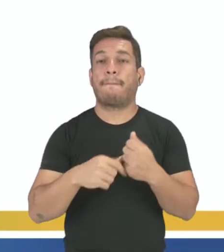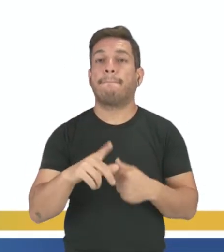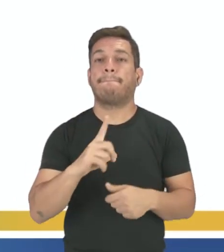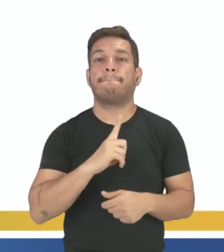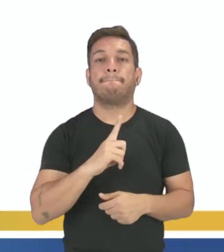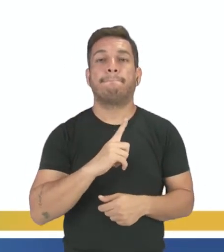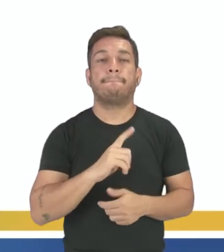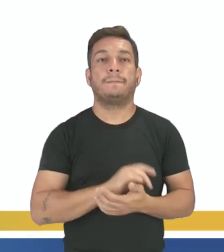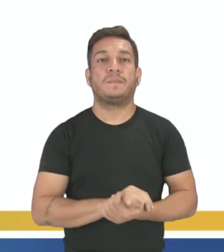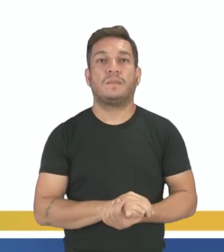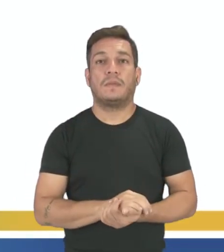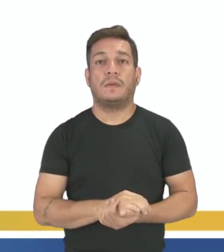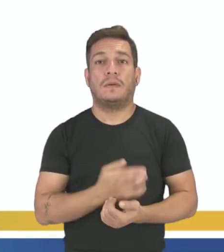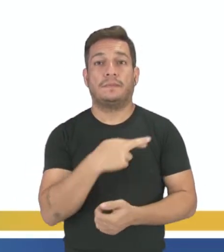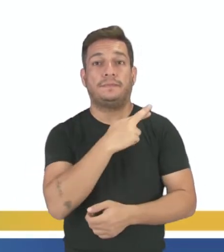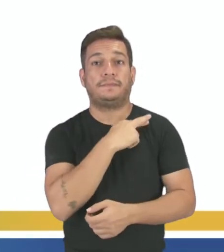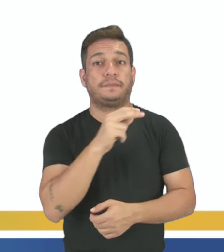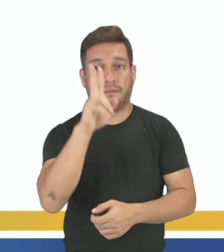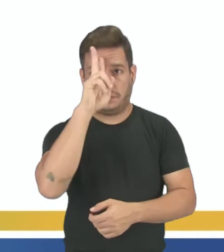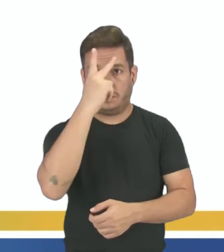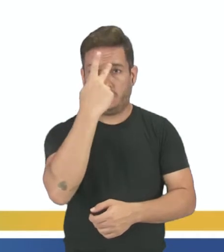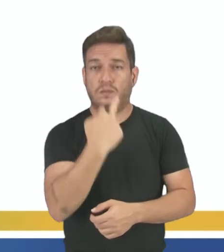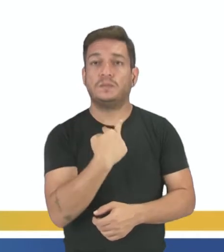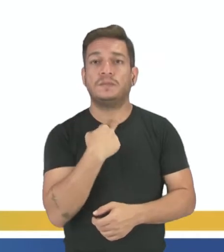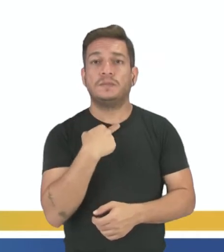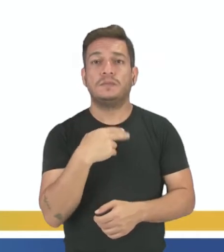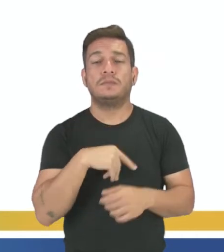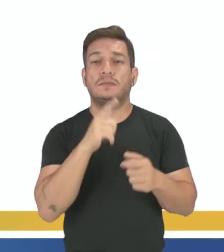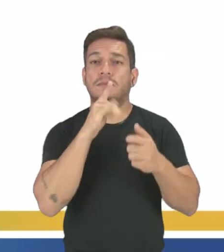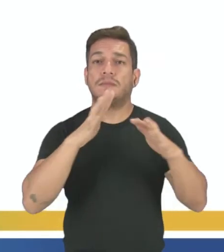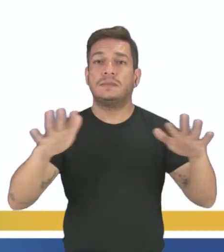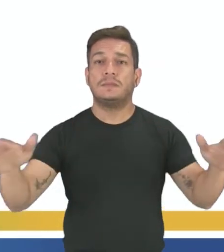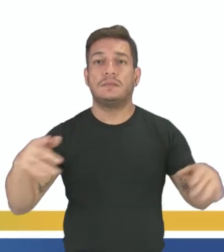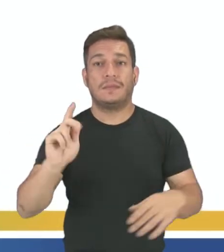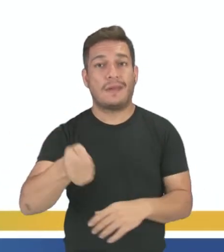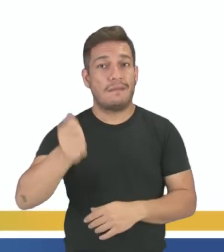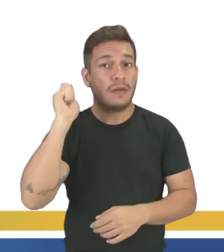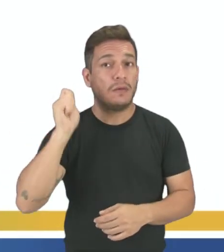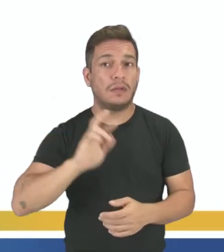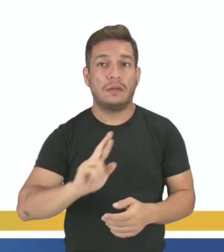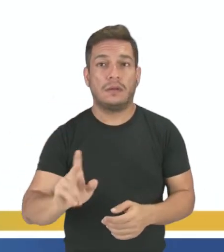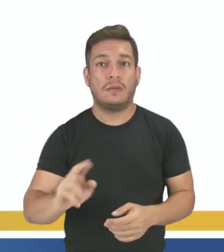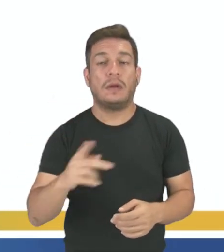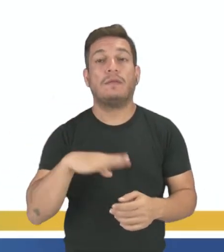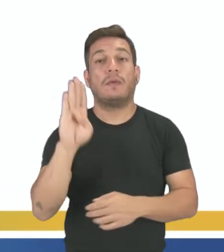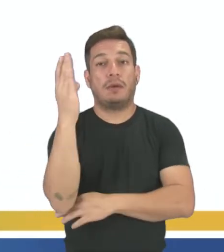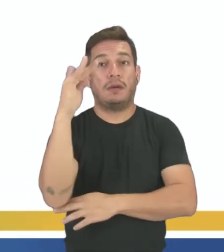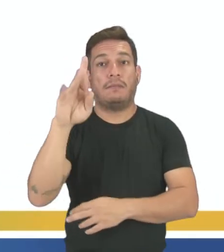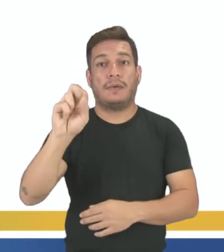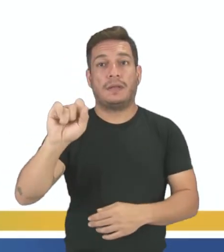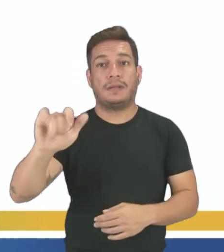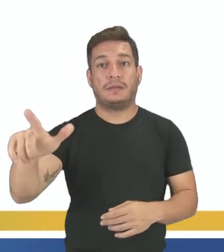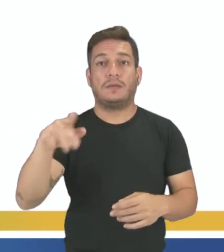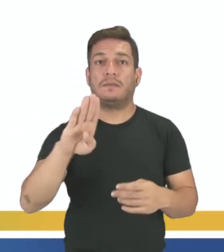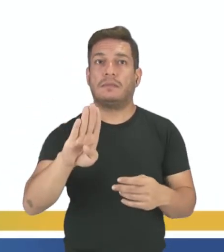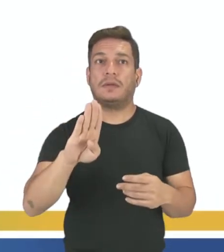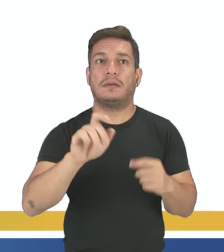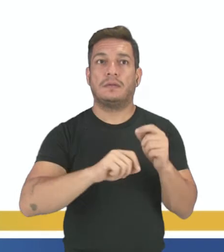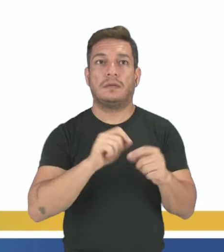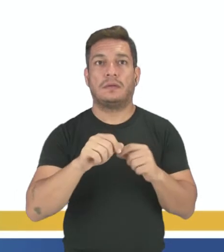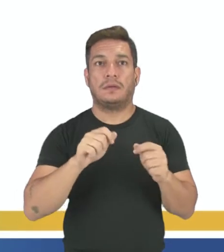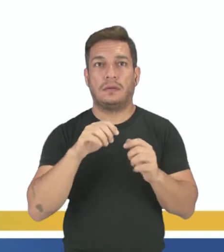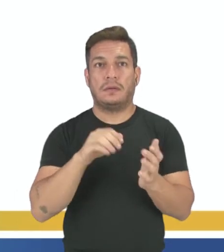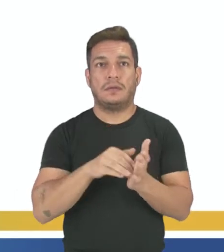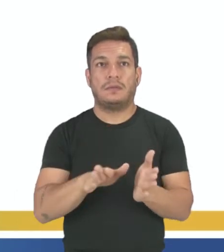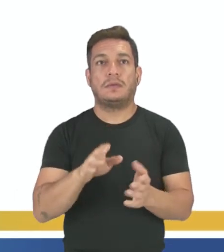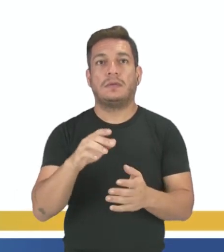teve o papel decisivo na ocupação das áreas litorâneas não foi a pecuária, foi o pau-brasil. B, a expulsão do assalariado